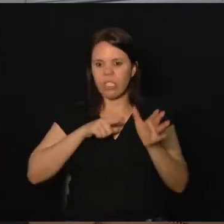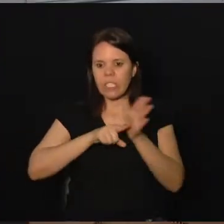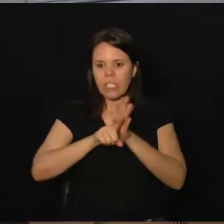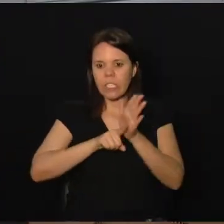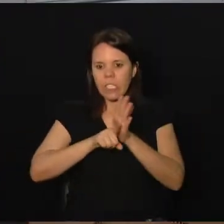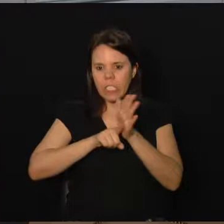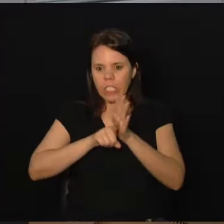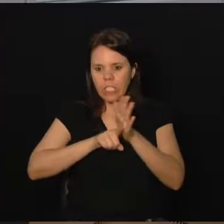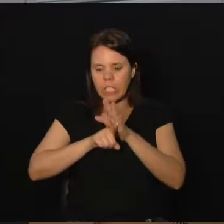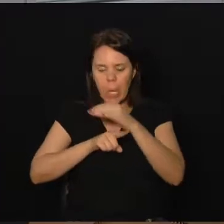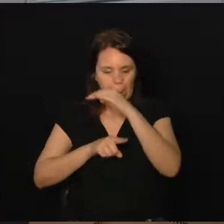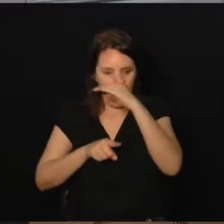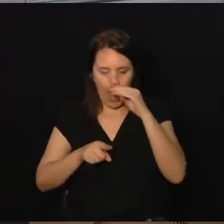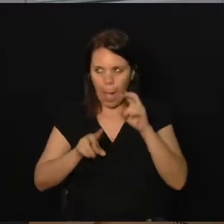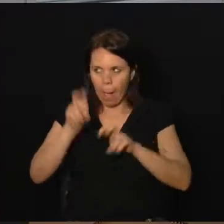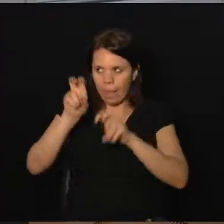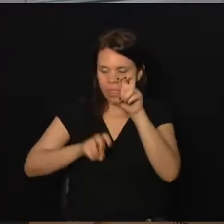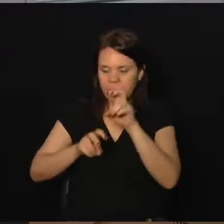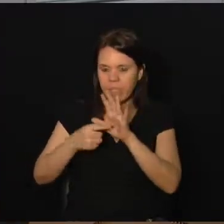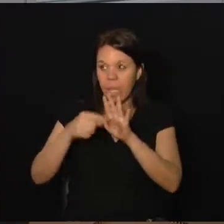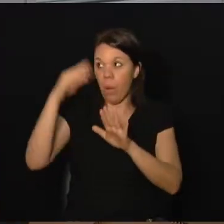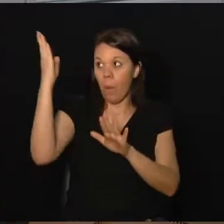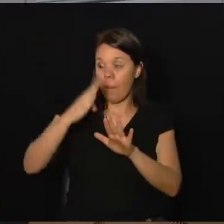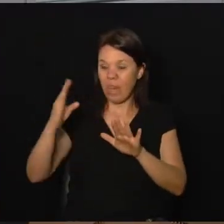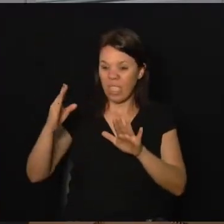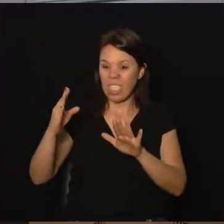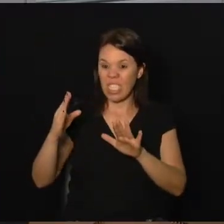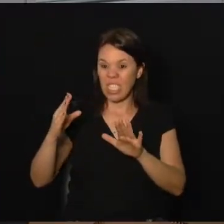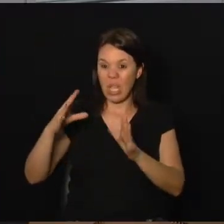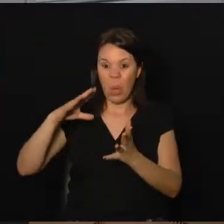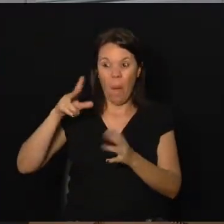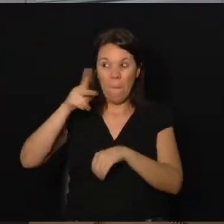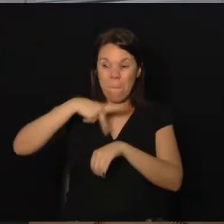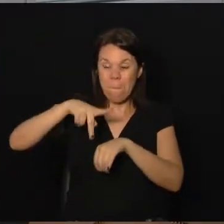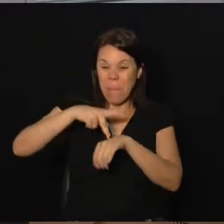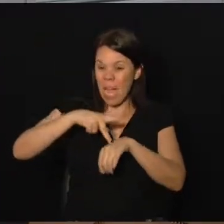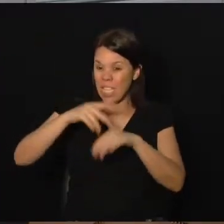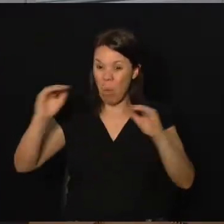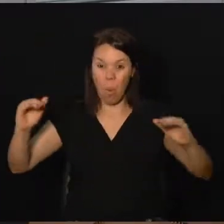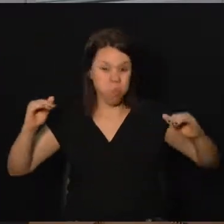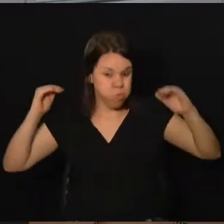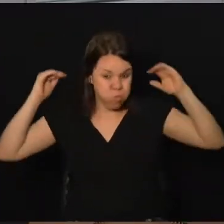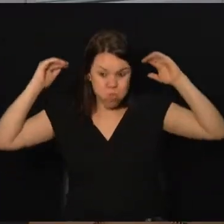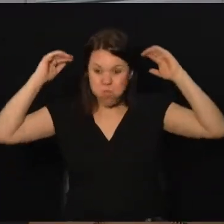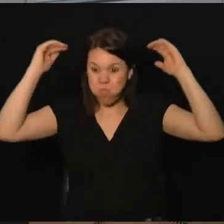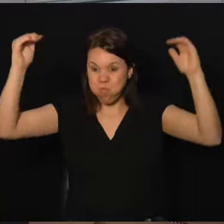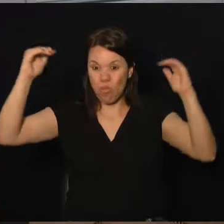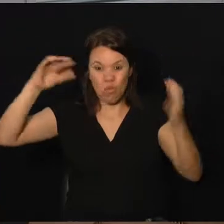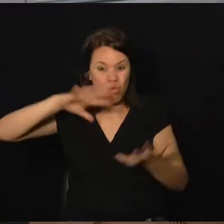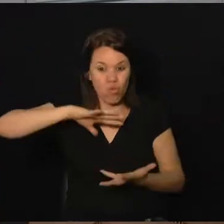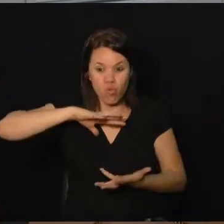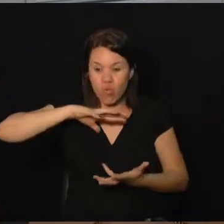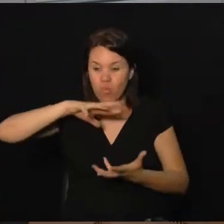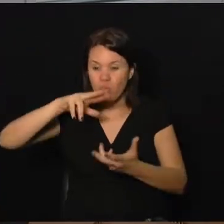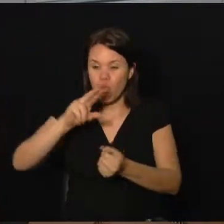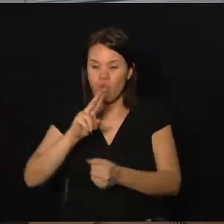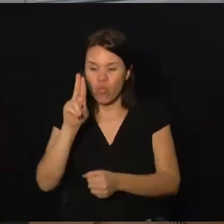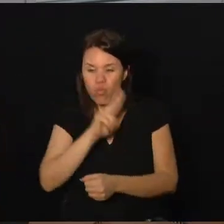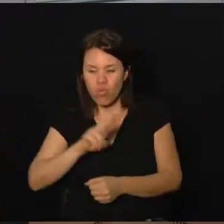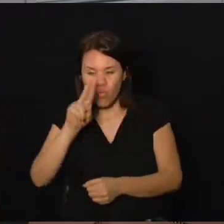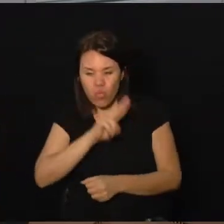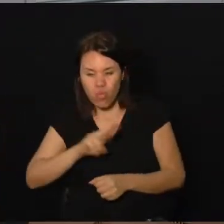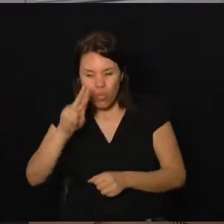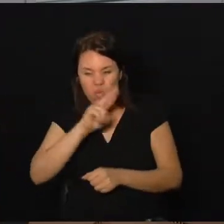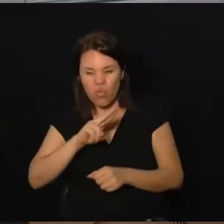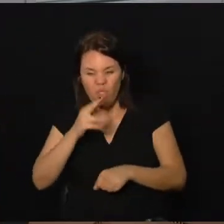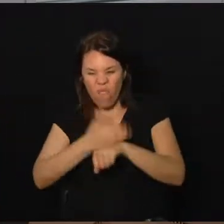que o Brasil é o país com o maior número de usuários de crack do mundo. com 20% do consumo